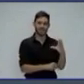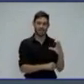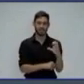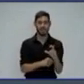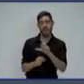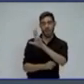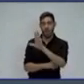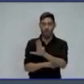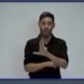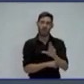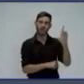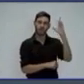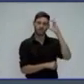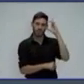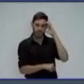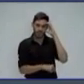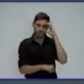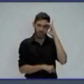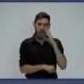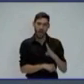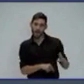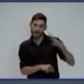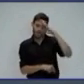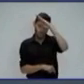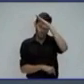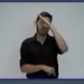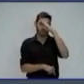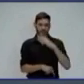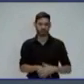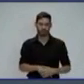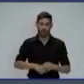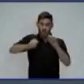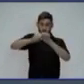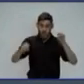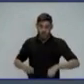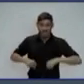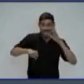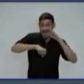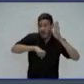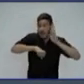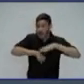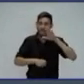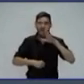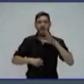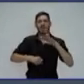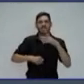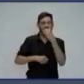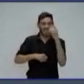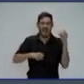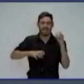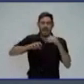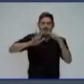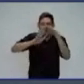Lula, Dilma e Bolsonaro. O sistema tem mais de 10 camadas de auditoria, ou